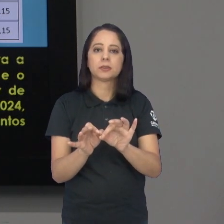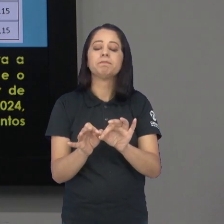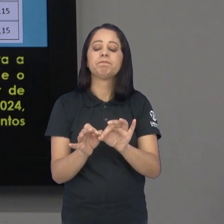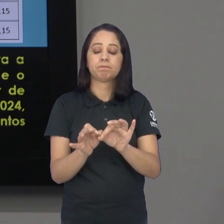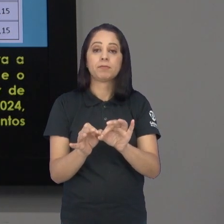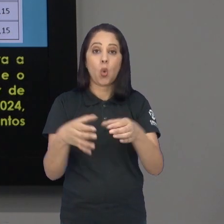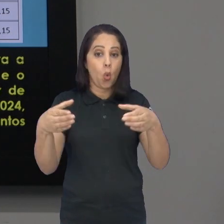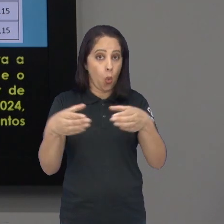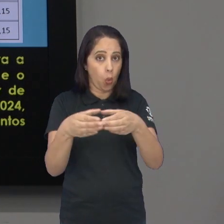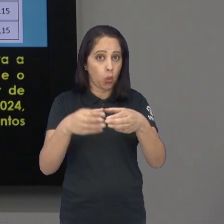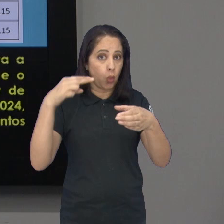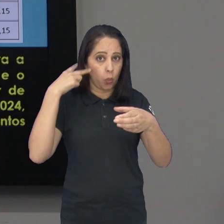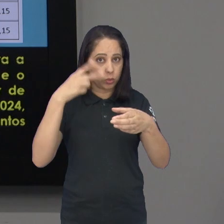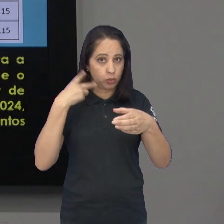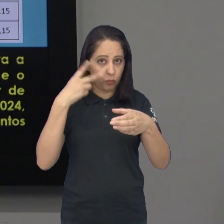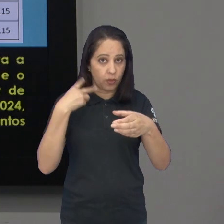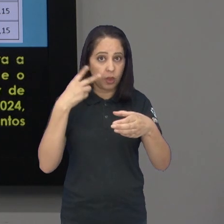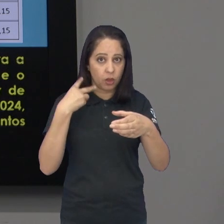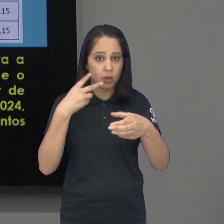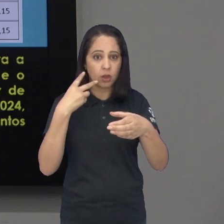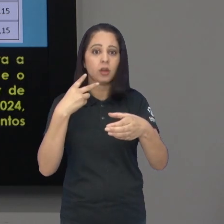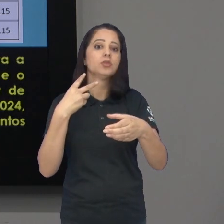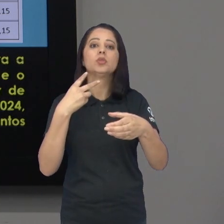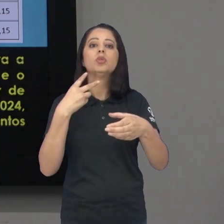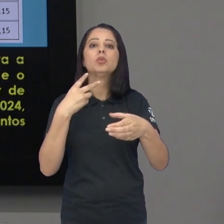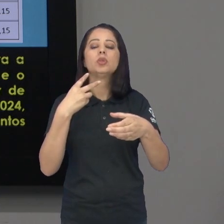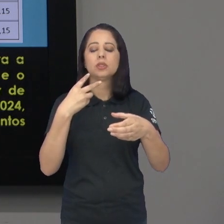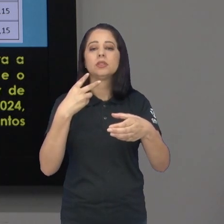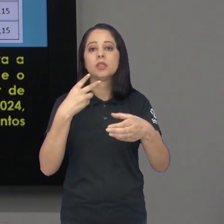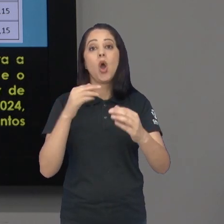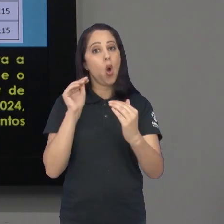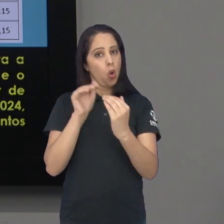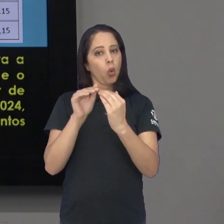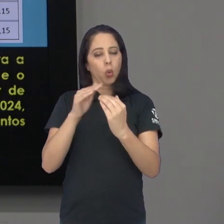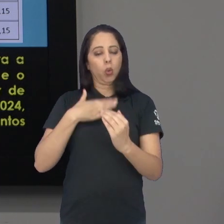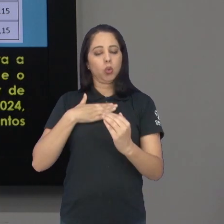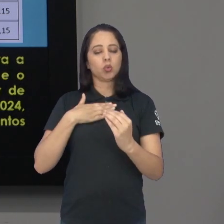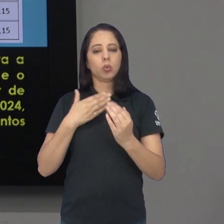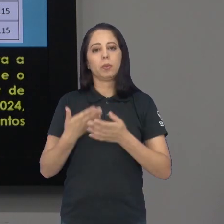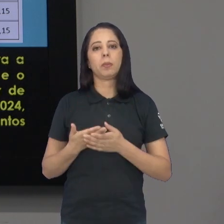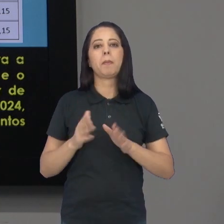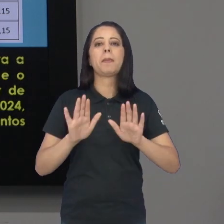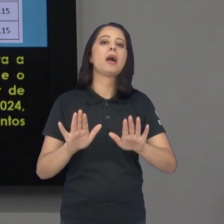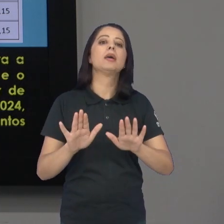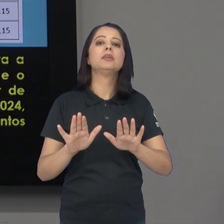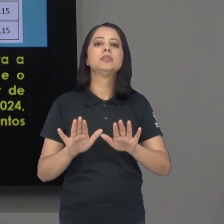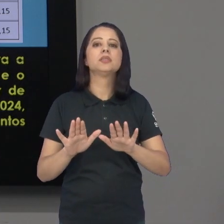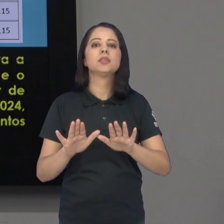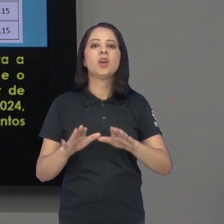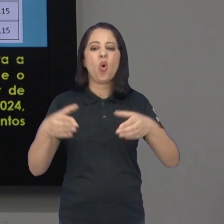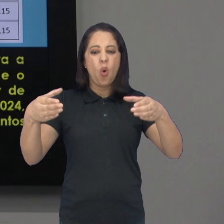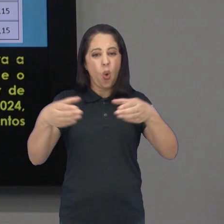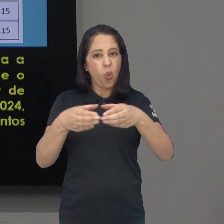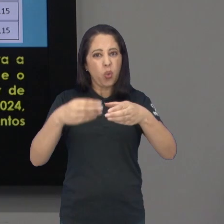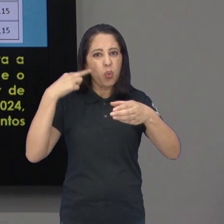que acompanhou, deu parecer favorável à minha emenda, né, desprezou